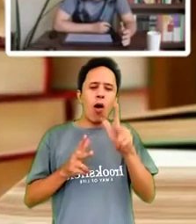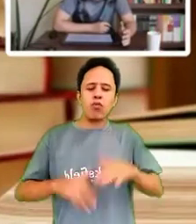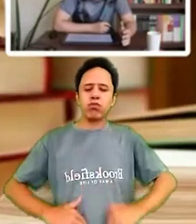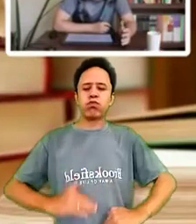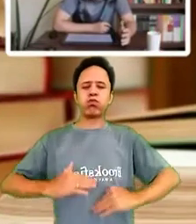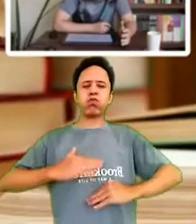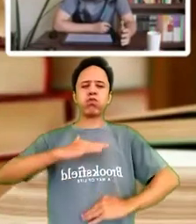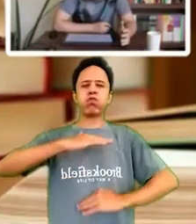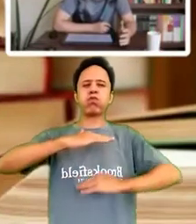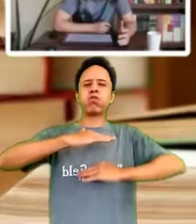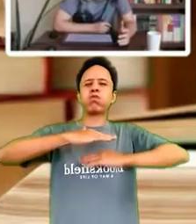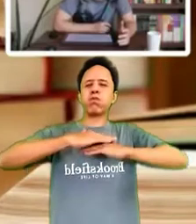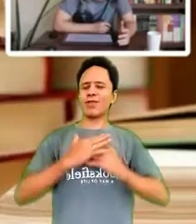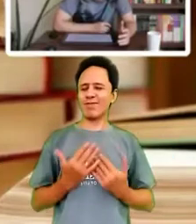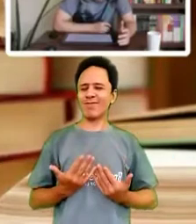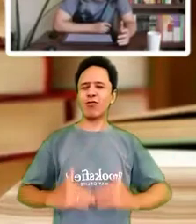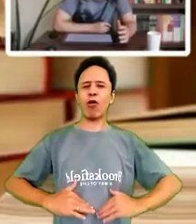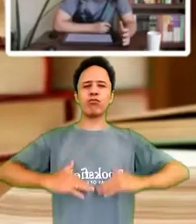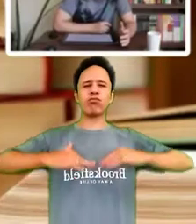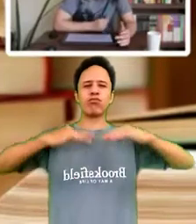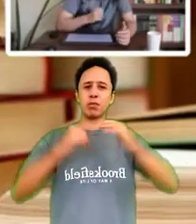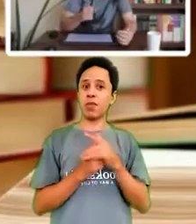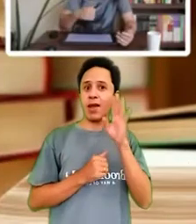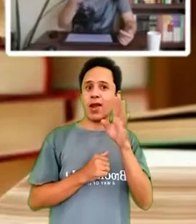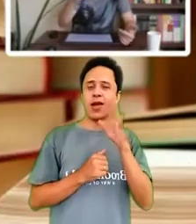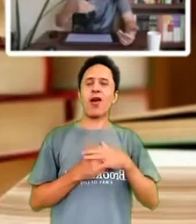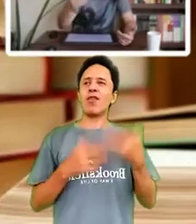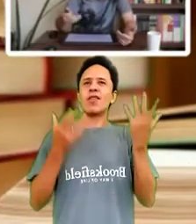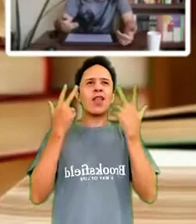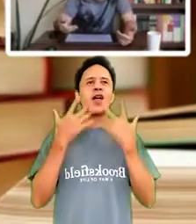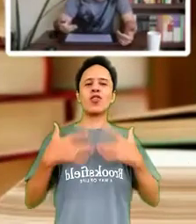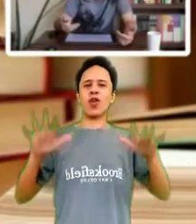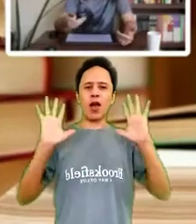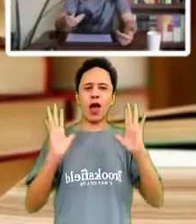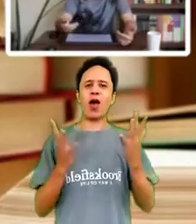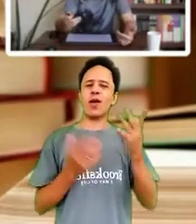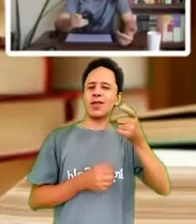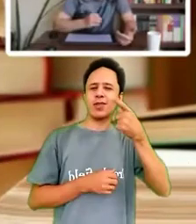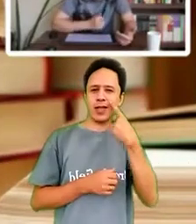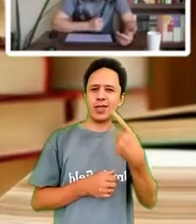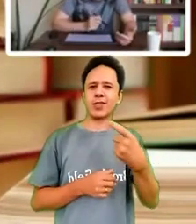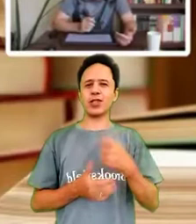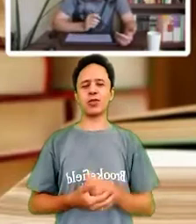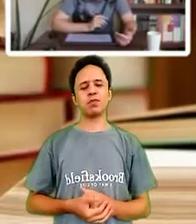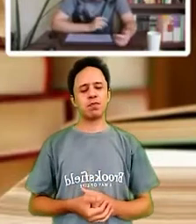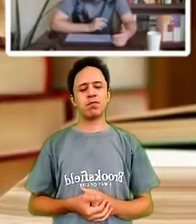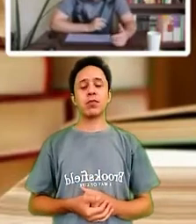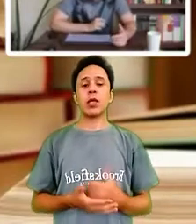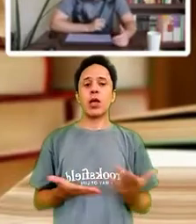que eu percebesse que estava descobrindo a leitura. É legal quando é assim, ela vem tão naturalmente que vai se tornando